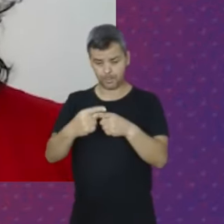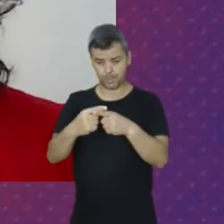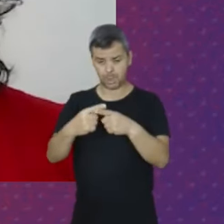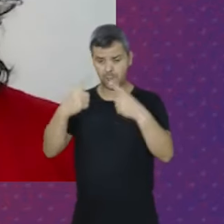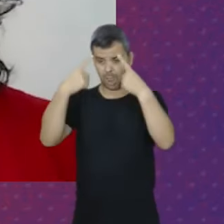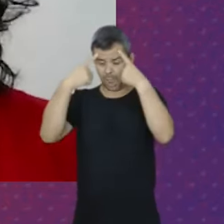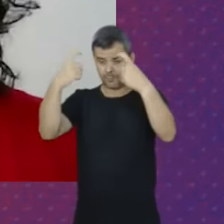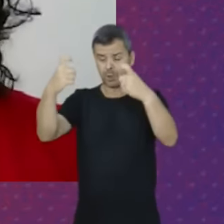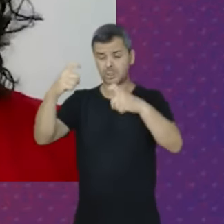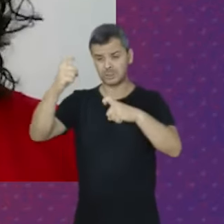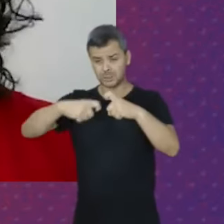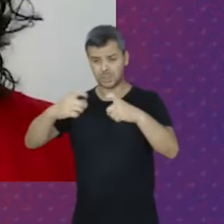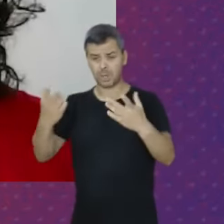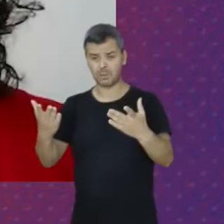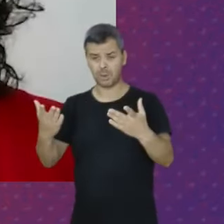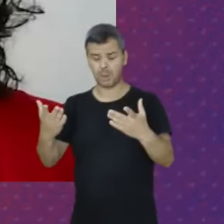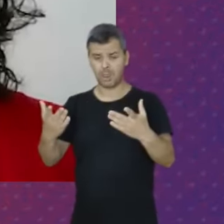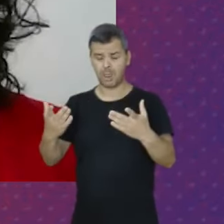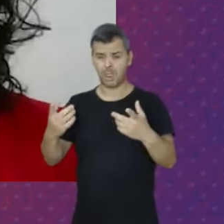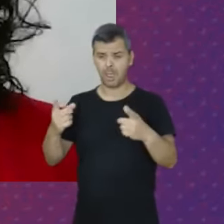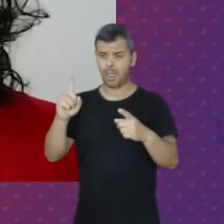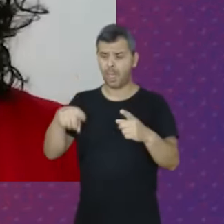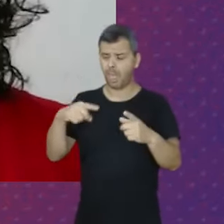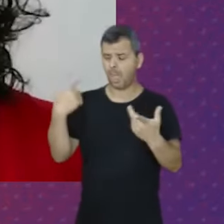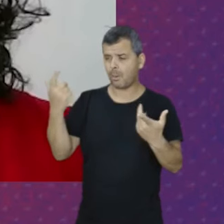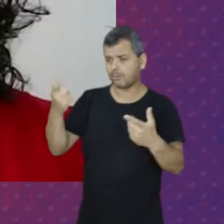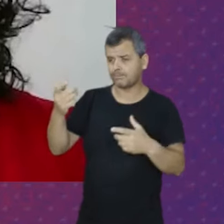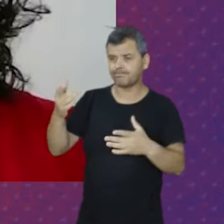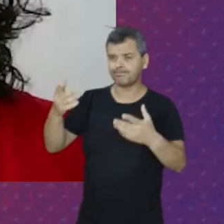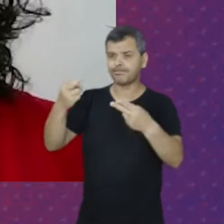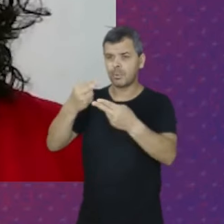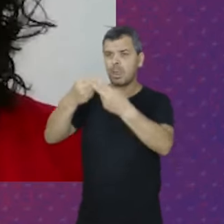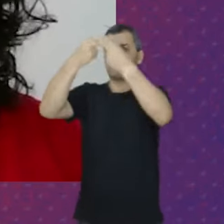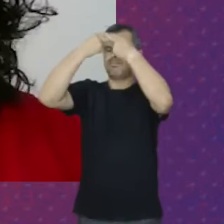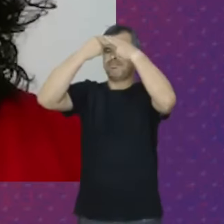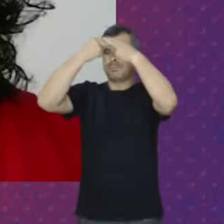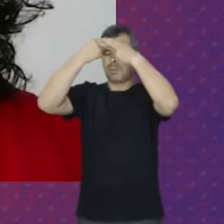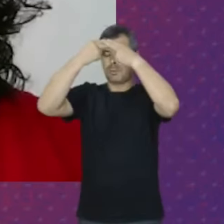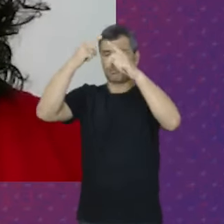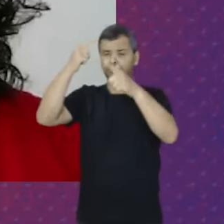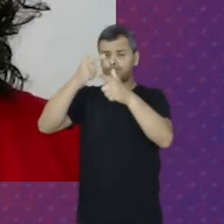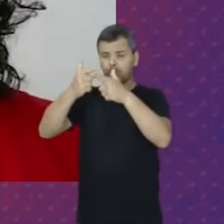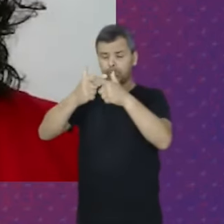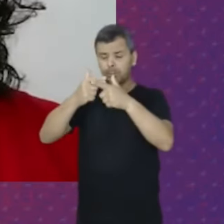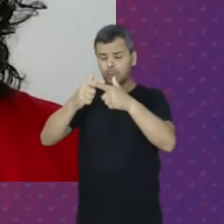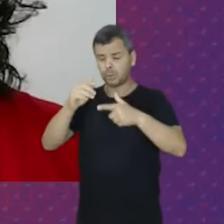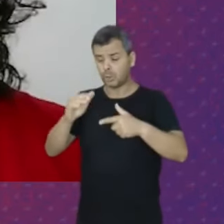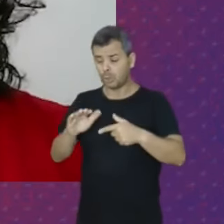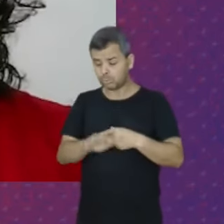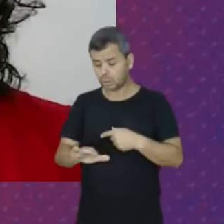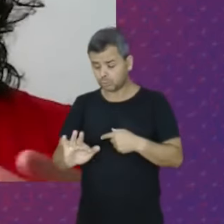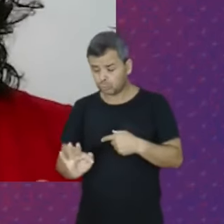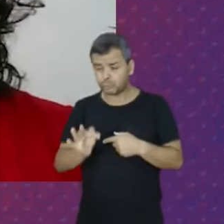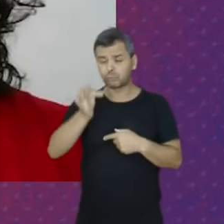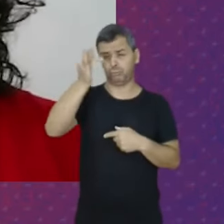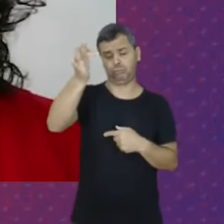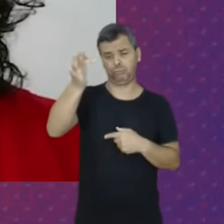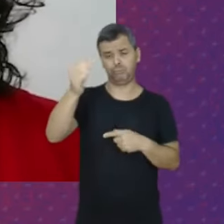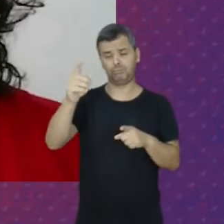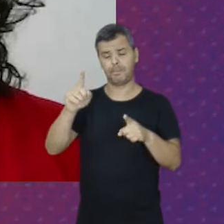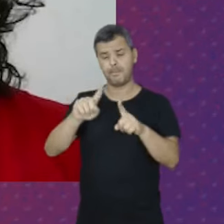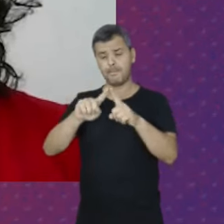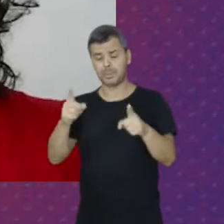violência sexual causam um trauma, causam uma sequela naquela criança ou adolescente, mas